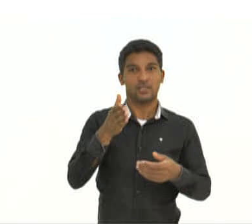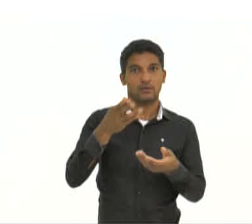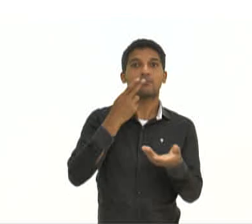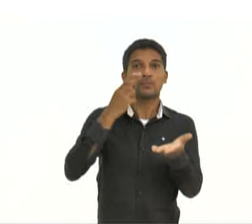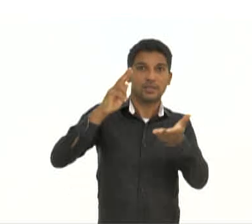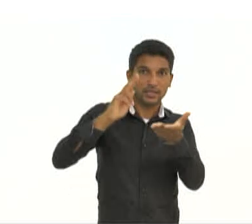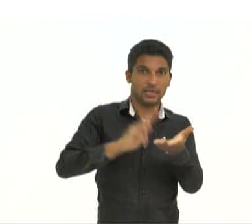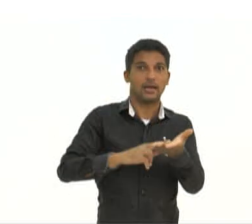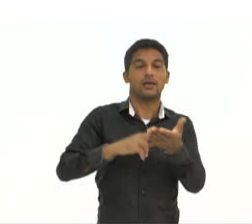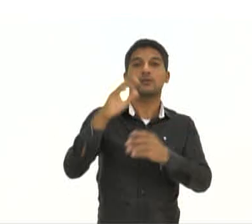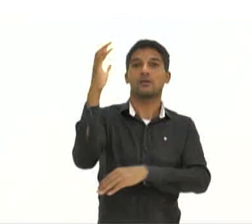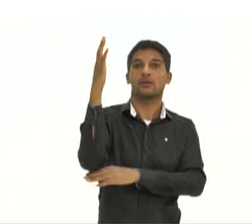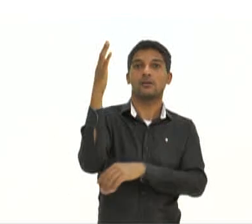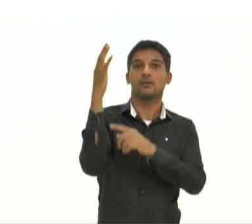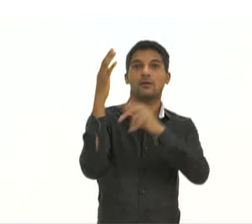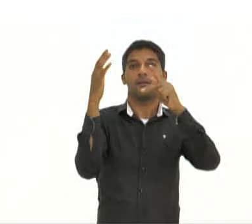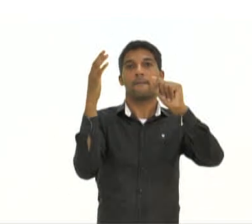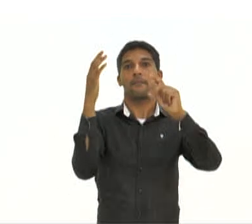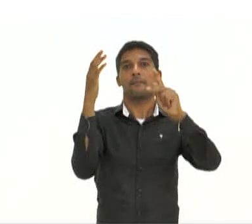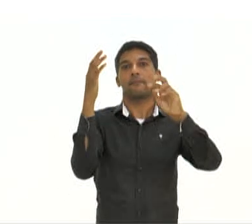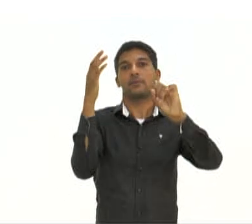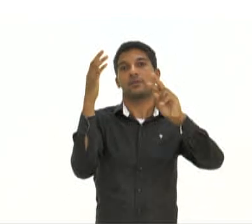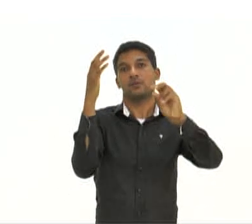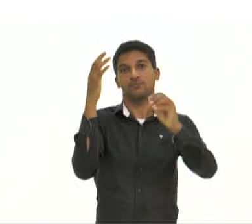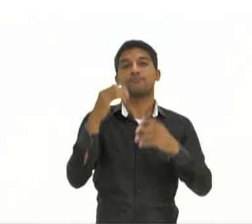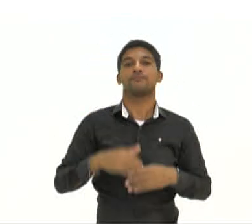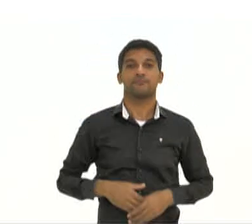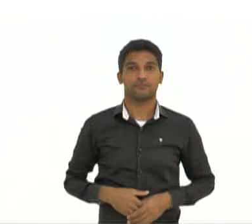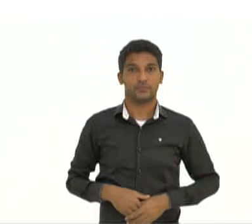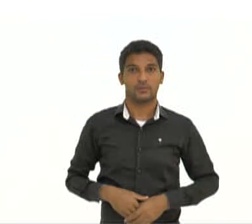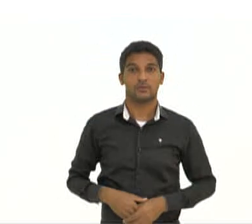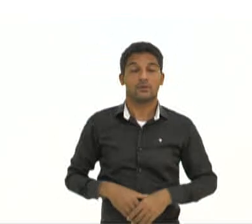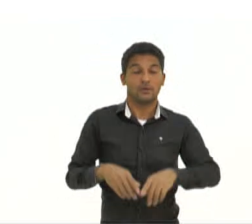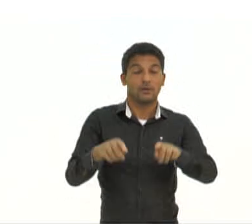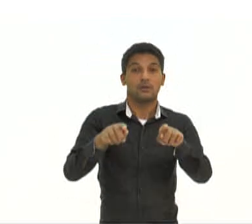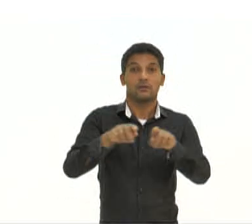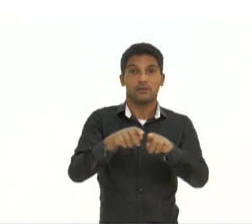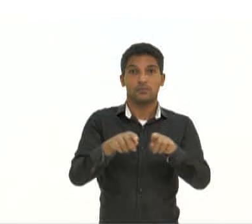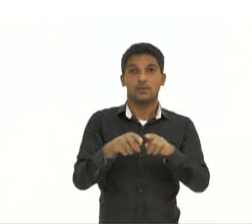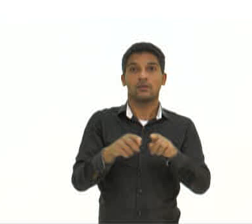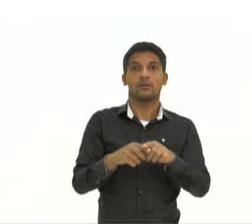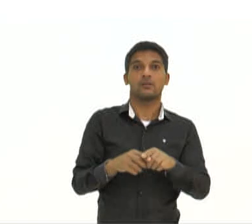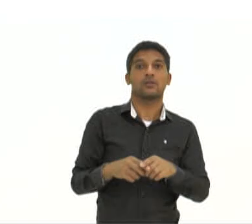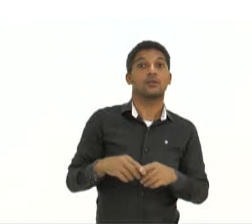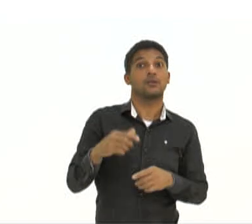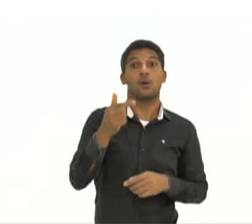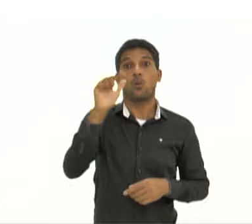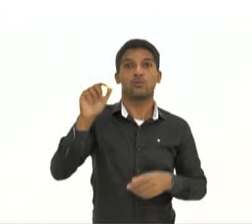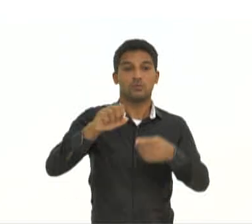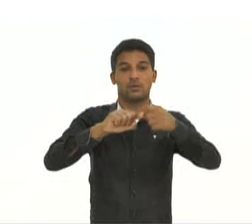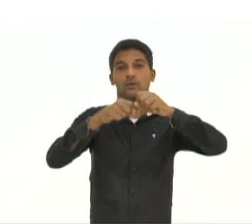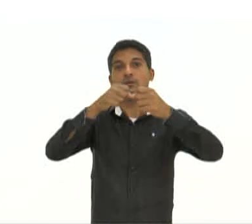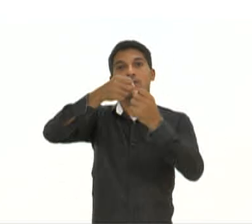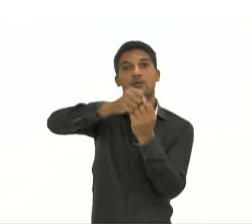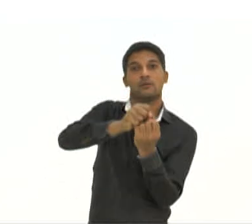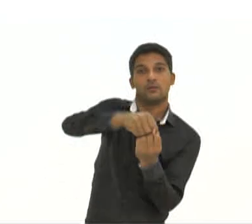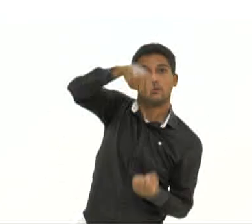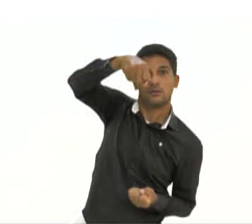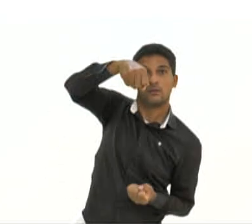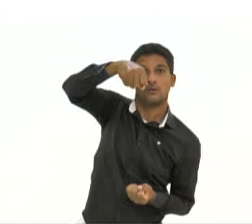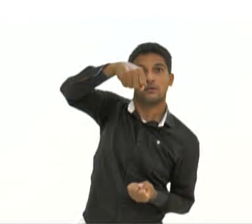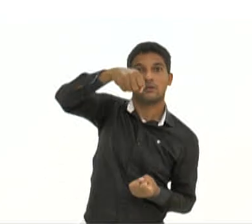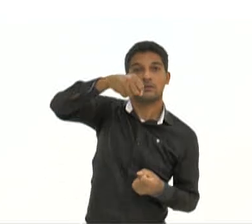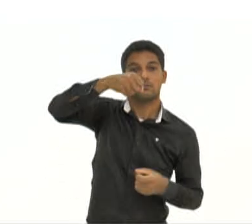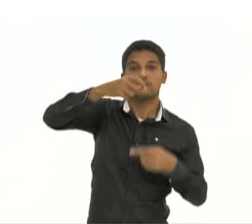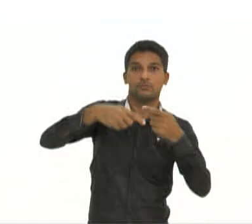Pérgamo, foi inventado o pergaminho, um tipo de papel feito de pele de carneiros e bezerros, né?